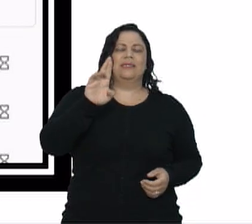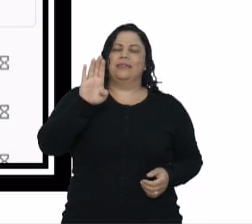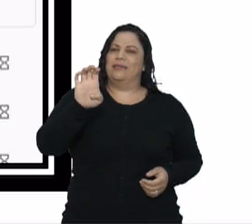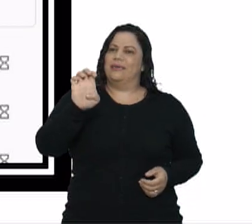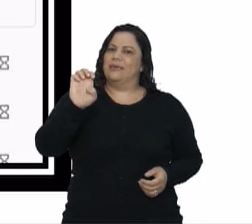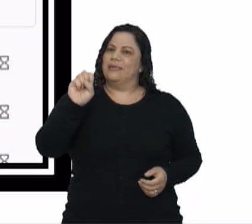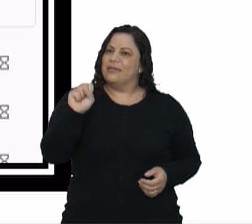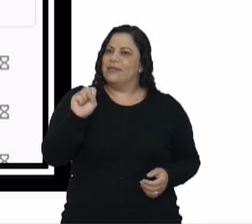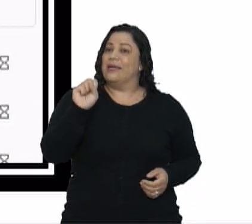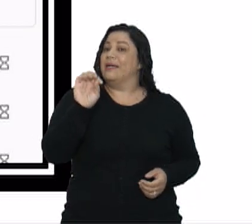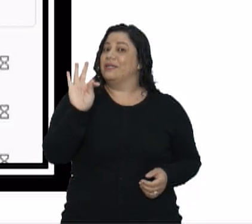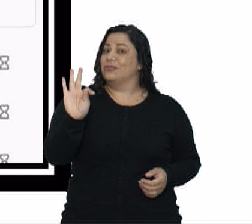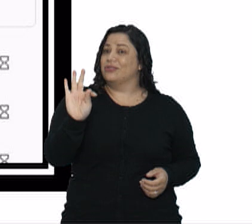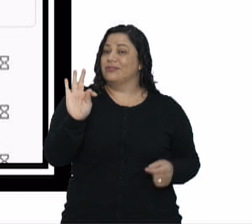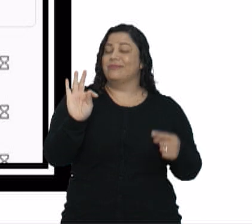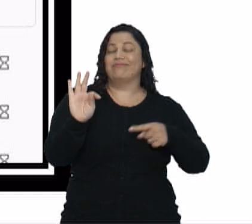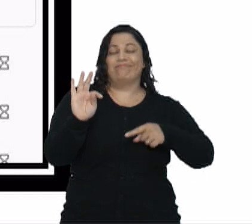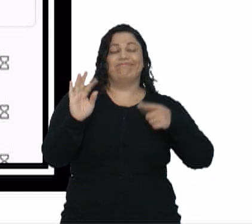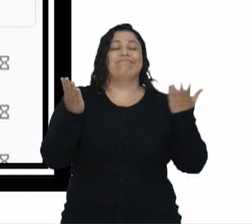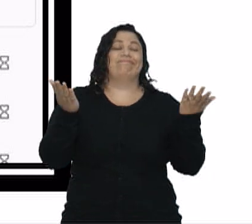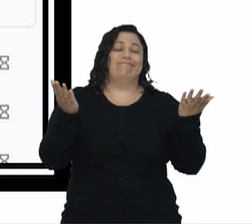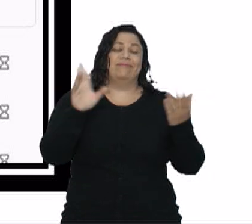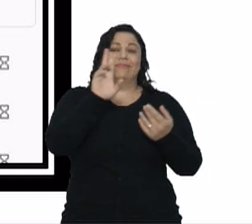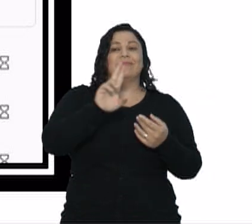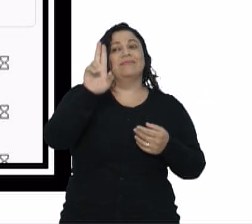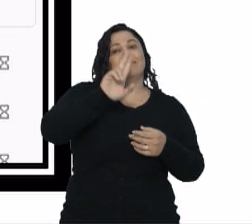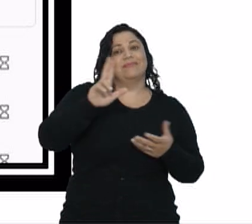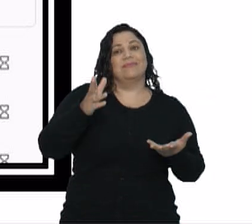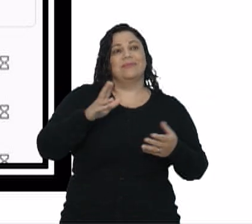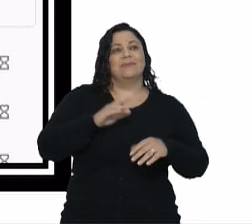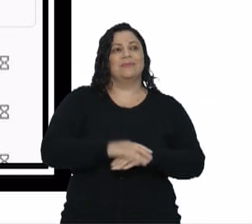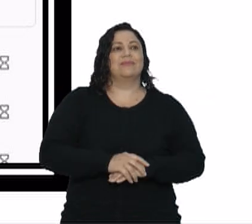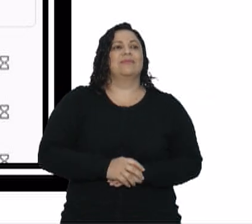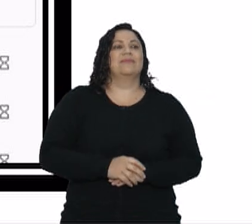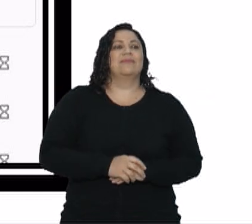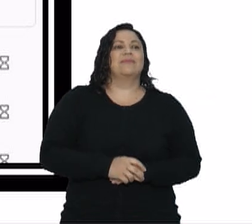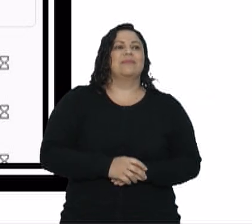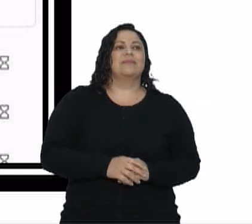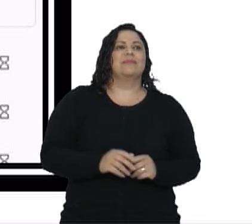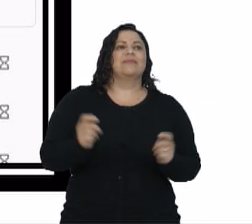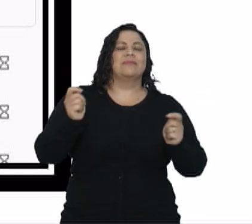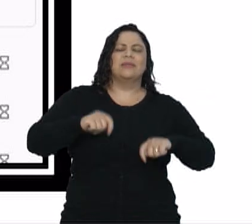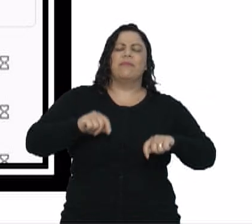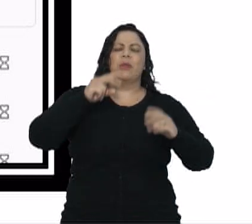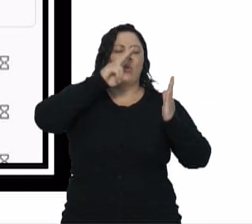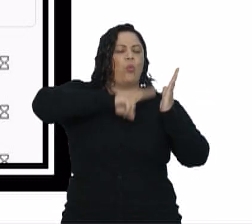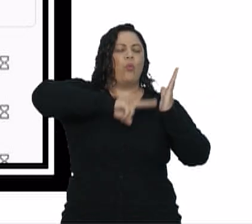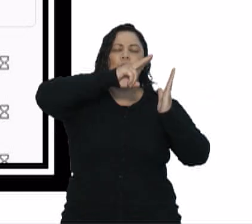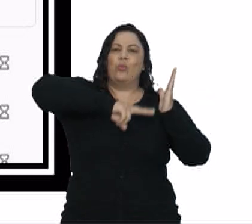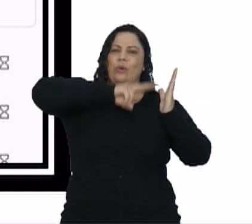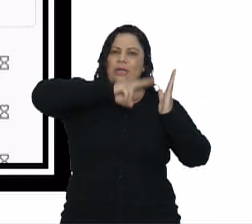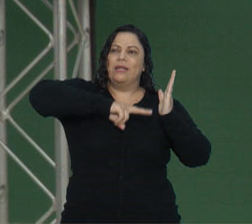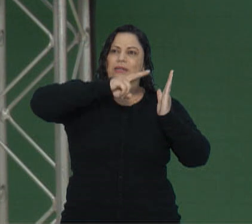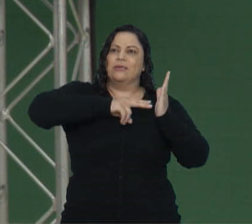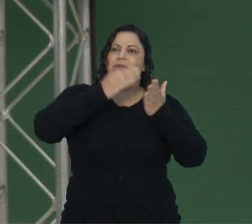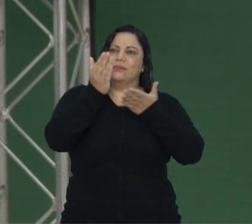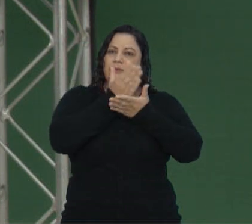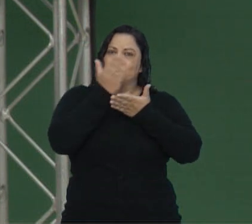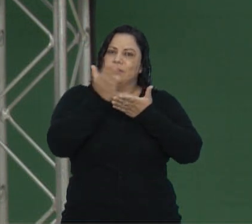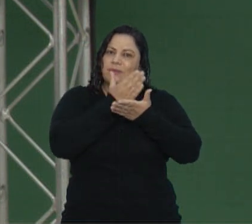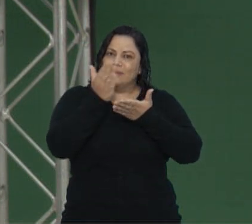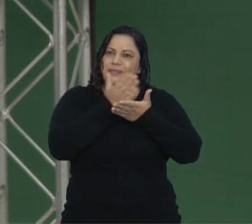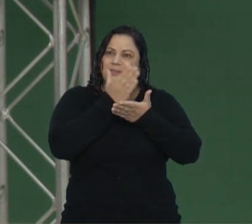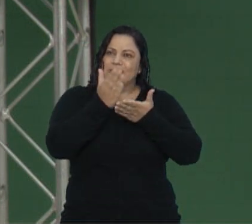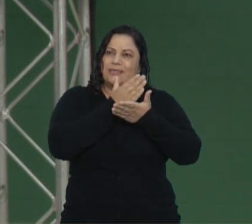dia, nesse período de tempo. Também usei um ReadAir, que é um leitor de livros. Então, eu estou lendo alguns